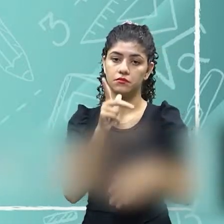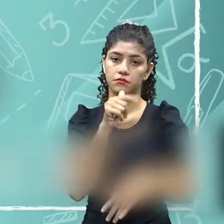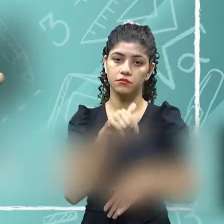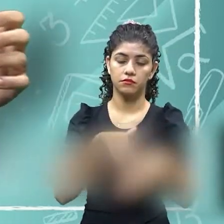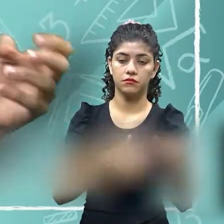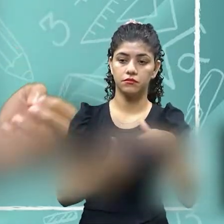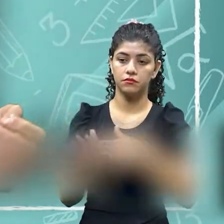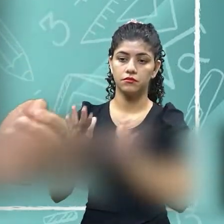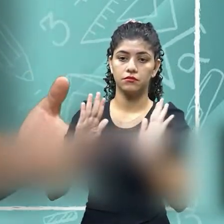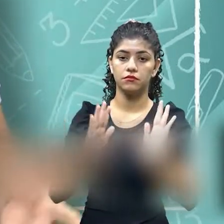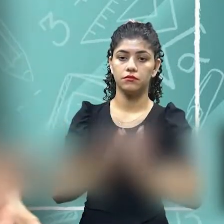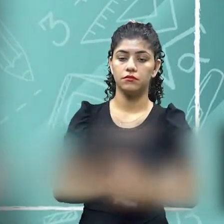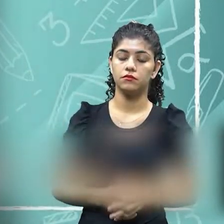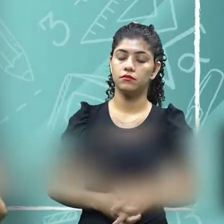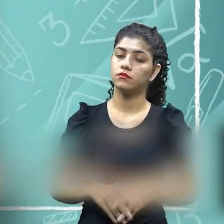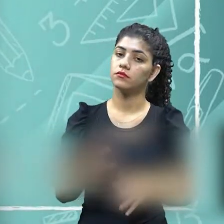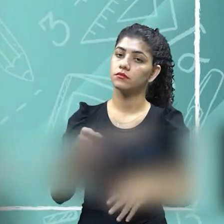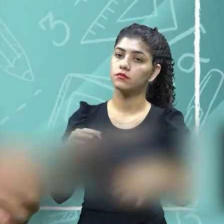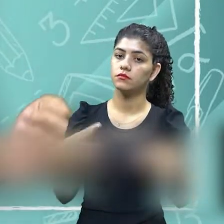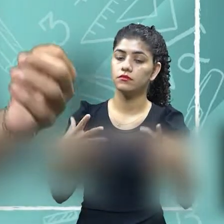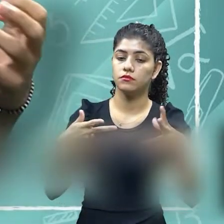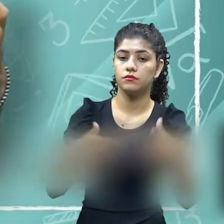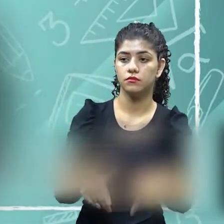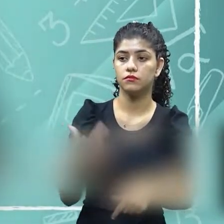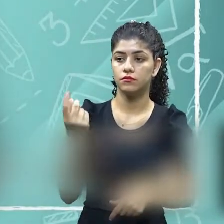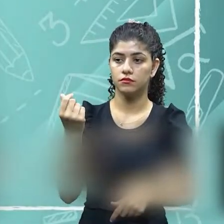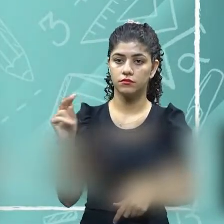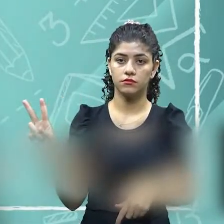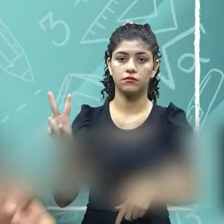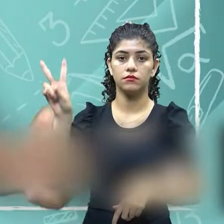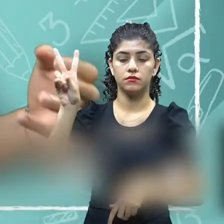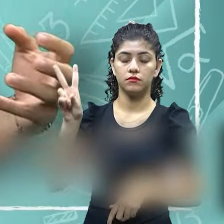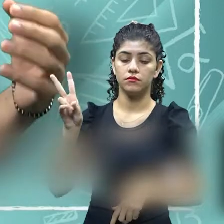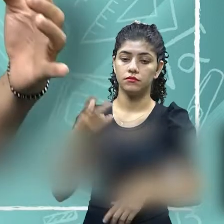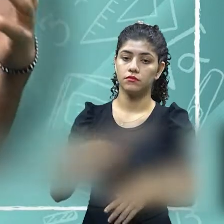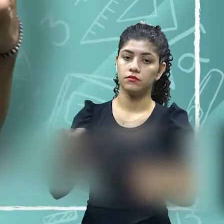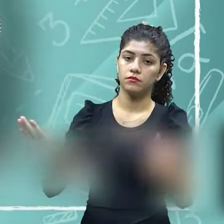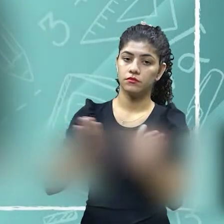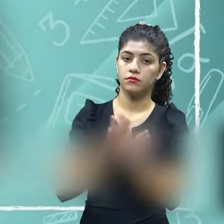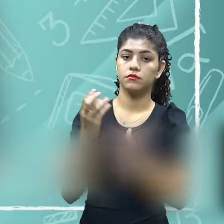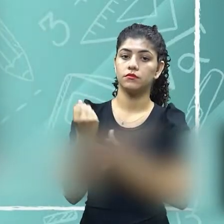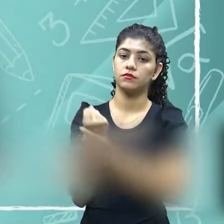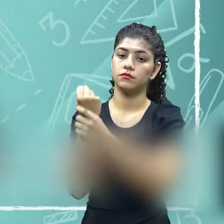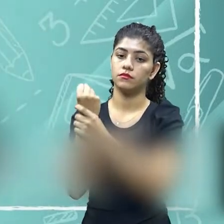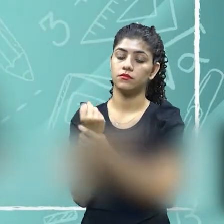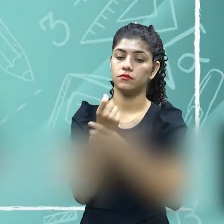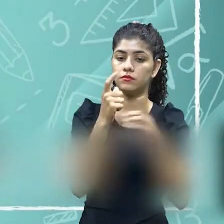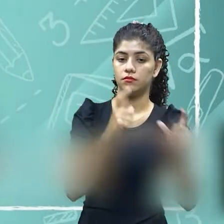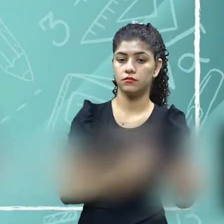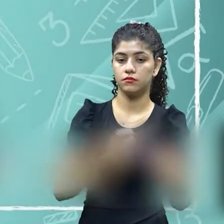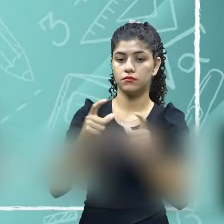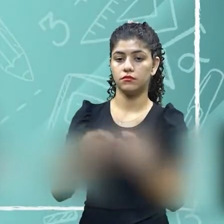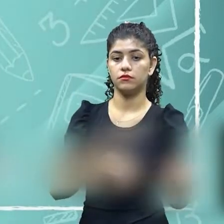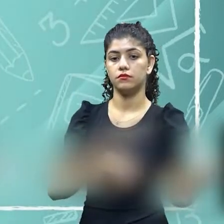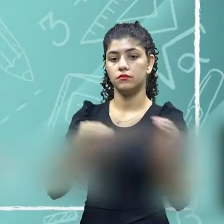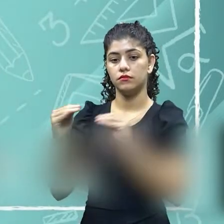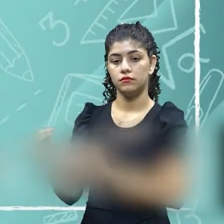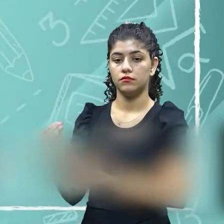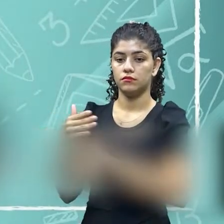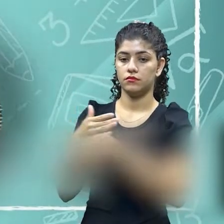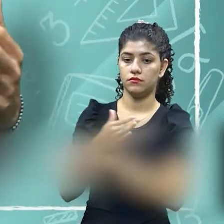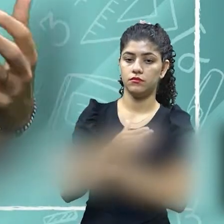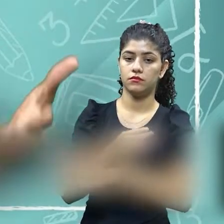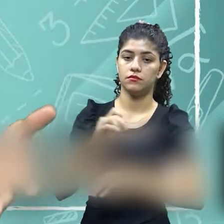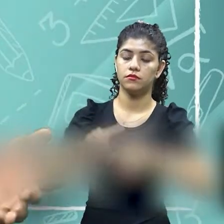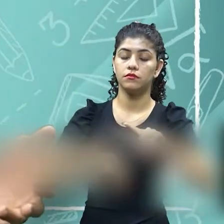observamos que todos os custos e gastos, até o processo de seguridade, alocamento da mercadoria dentro do modal de transporte é